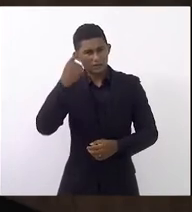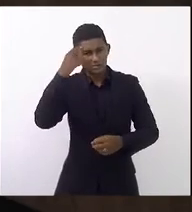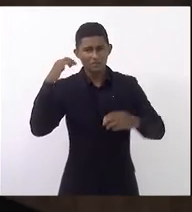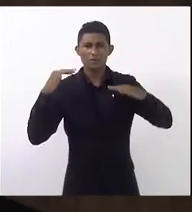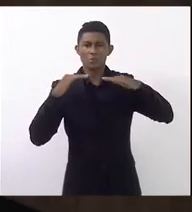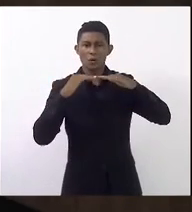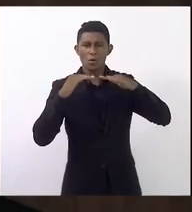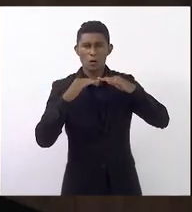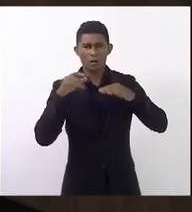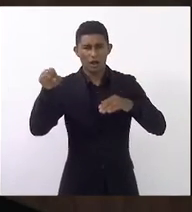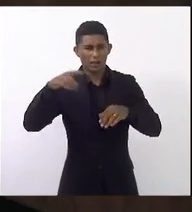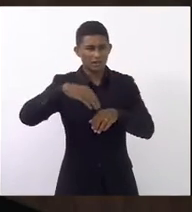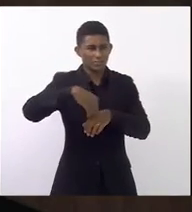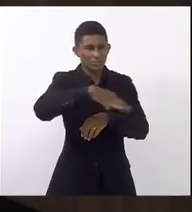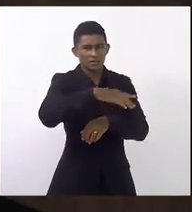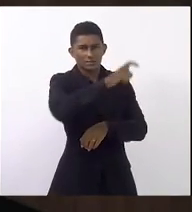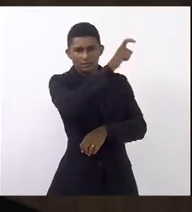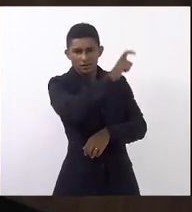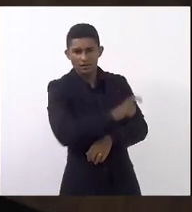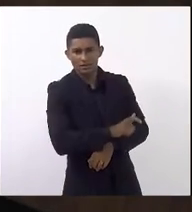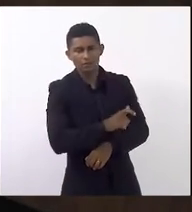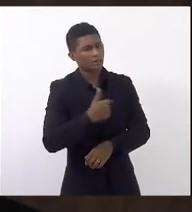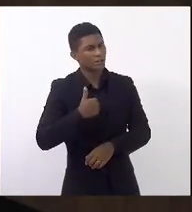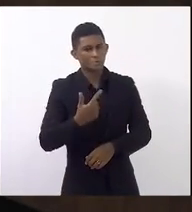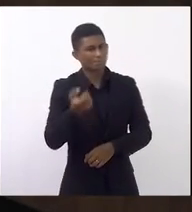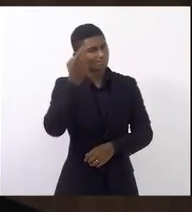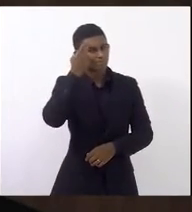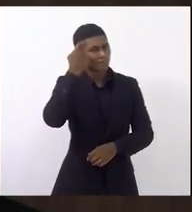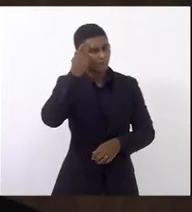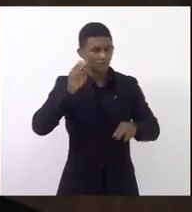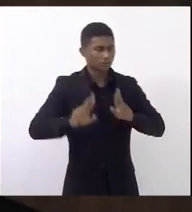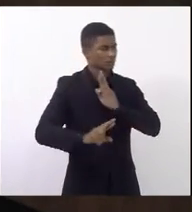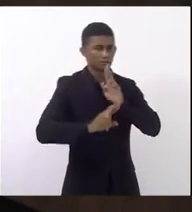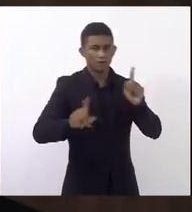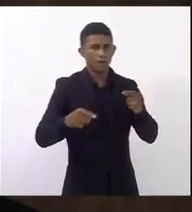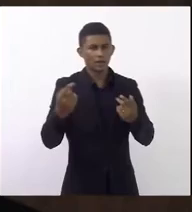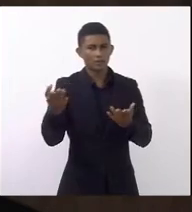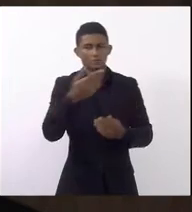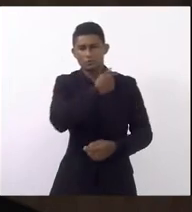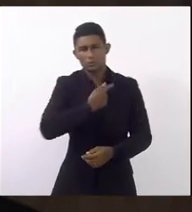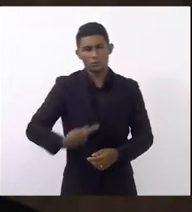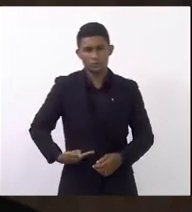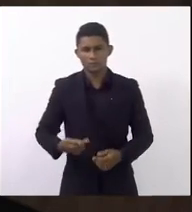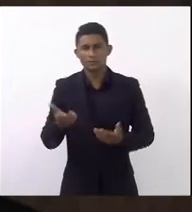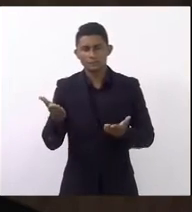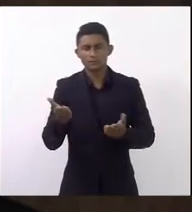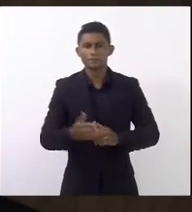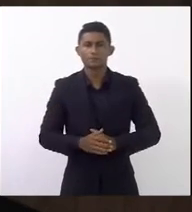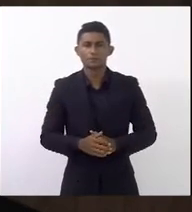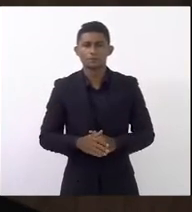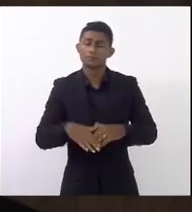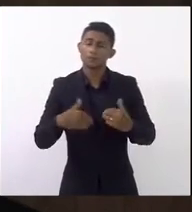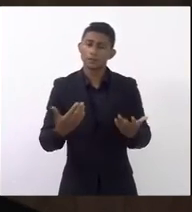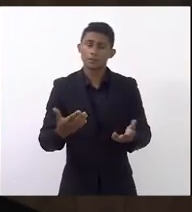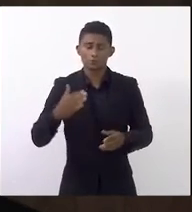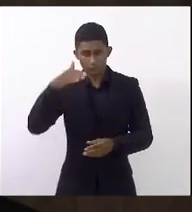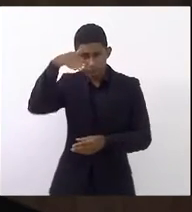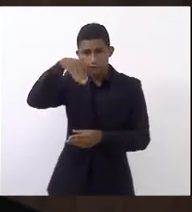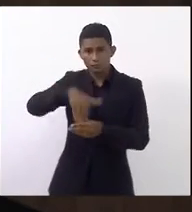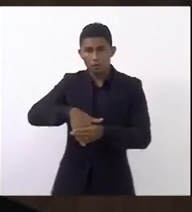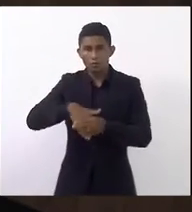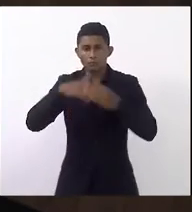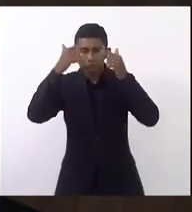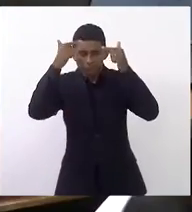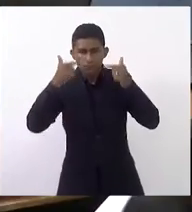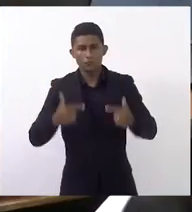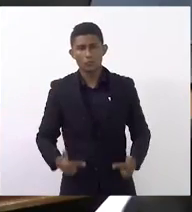desse governo que tem uma divergência profunda com a minha concepção do que seja o papel do Estado nessa área. Portanto, meu voto é